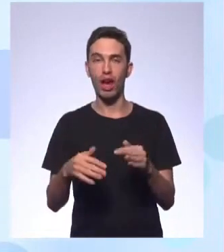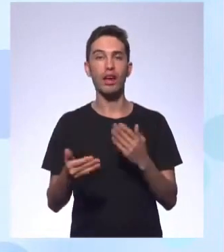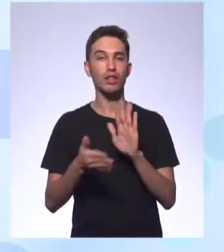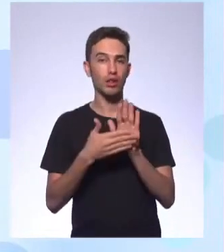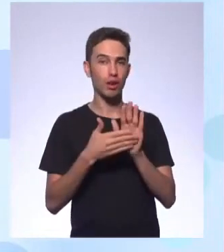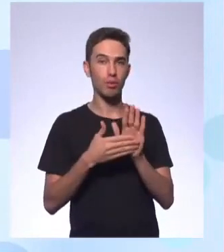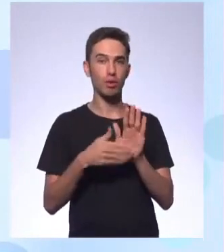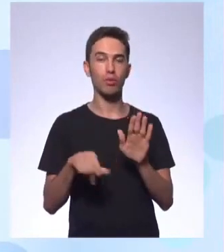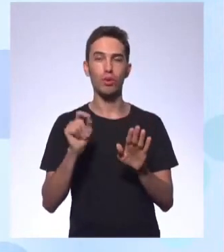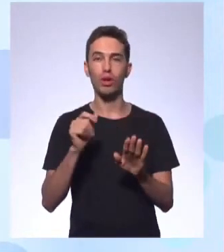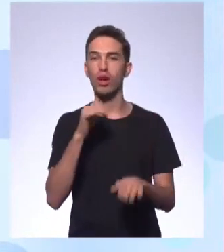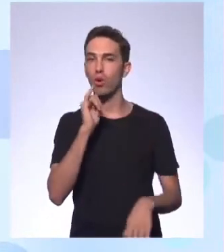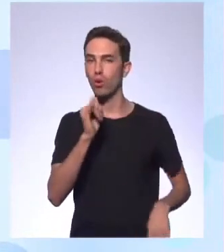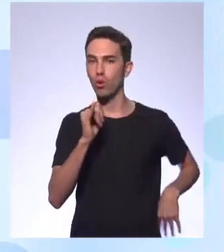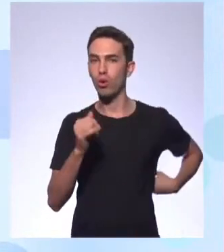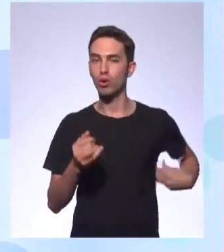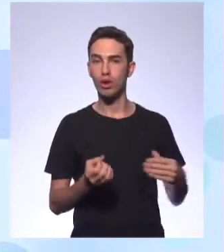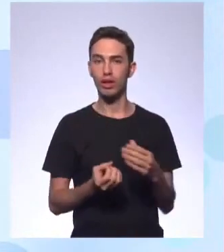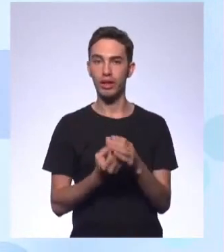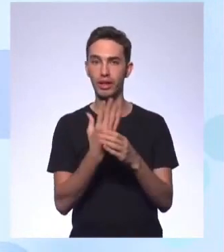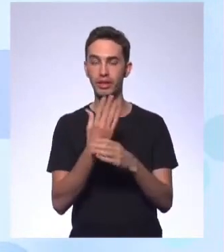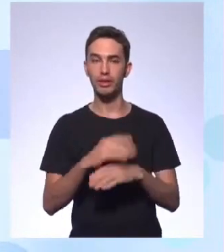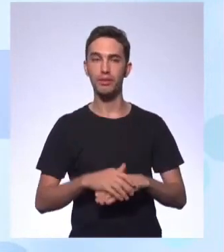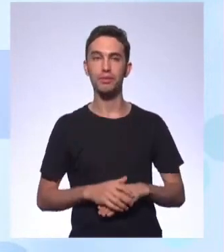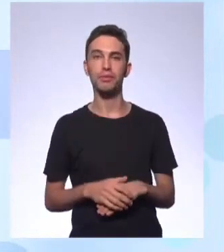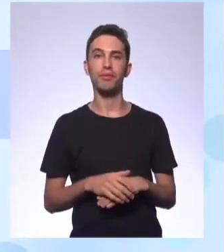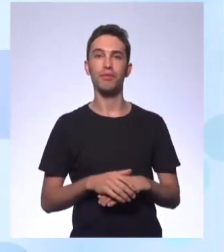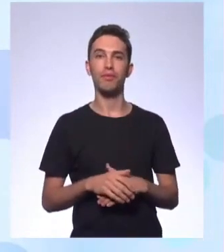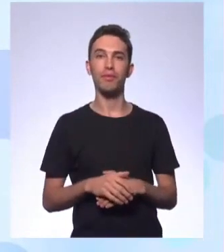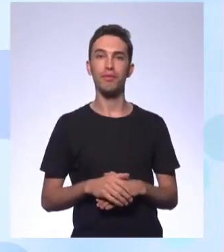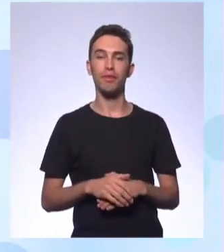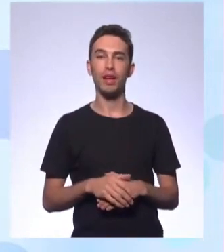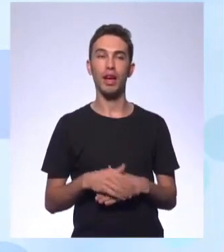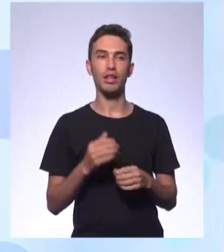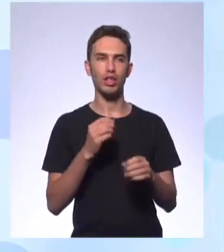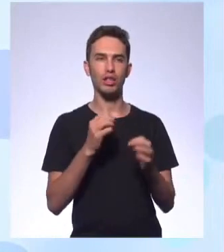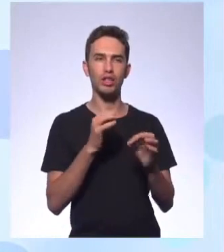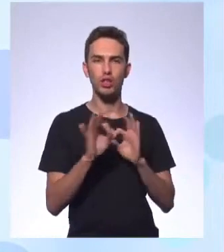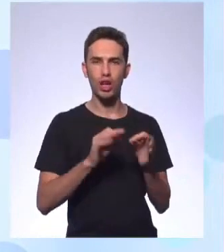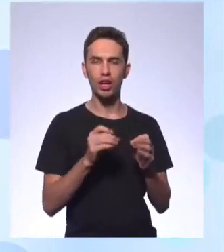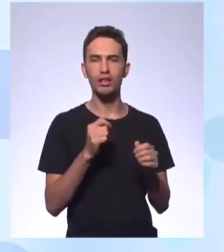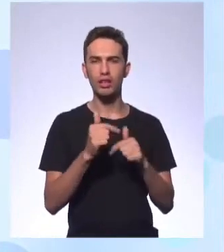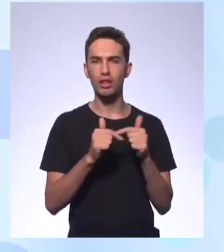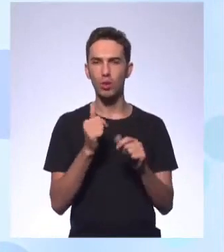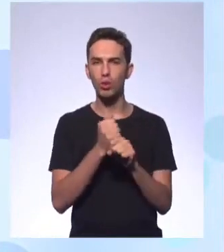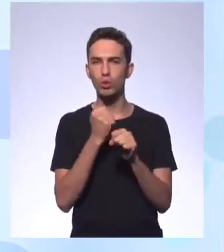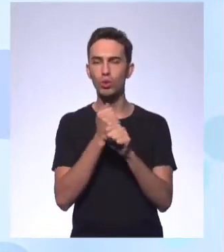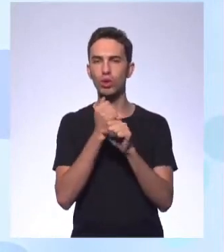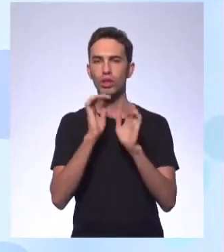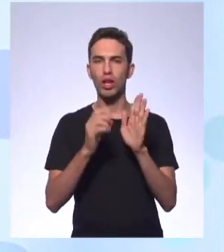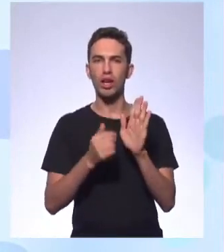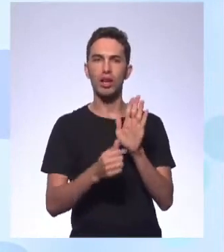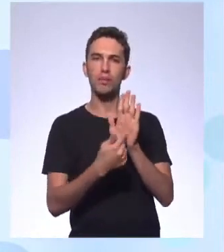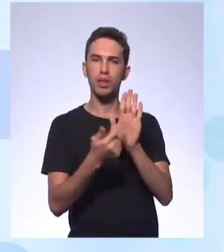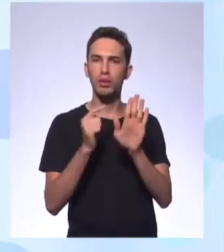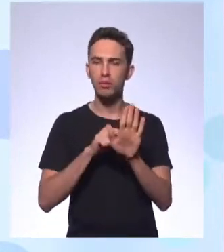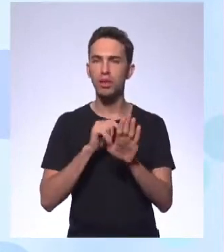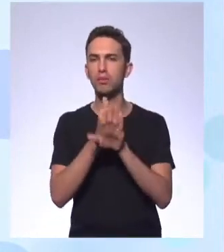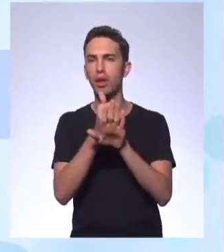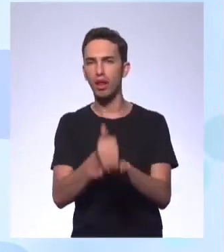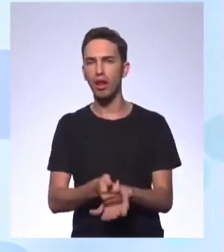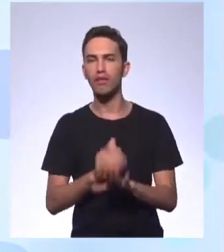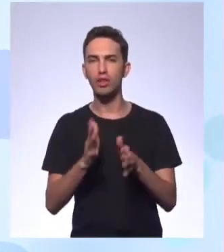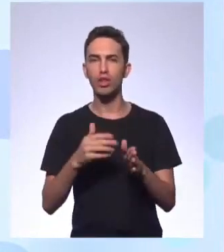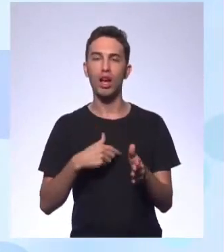proporemos a elaboração de um conto. Então, já fica fechadinho, né? Trabalhamos metonímia, metáfora, tudo isso. Então, é legal que a gente tem o texto